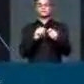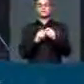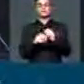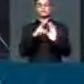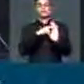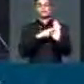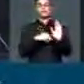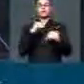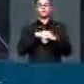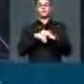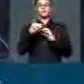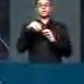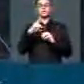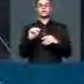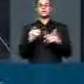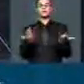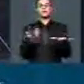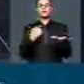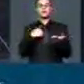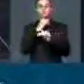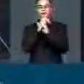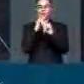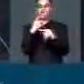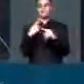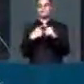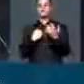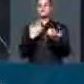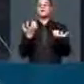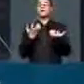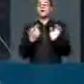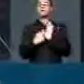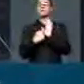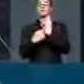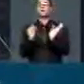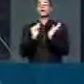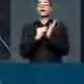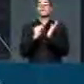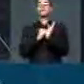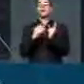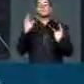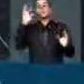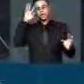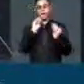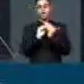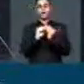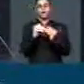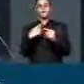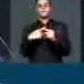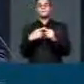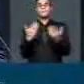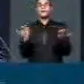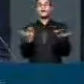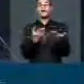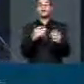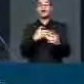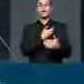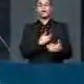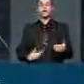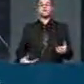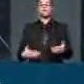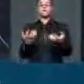isso, presidente, dando essa informação para mostrar como há essa falta de sintonia, que enquanto o governo está tentando